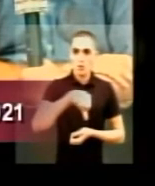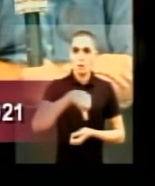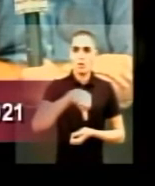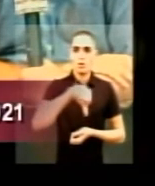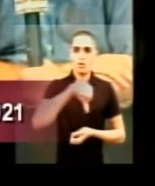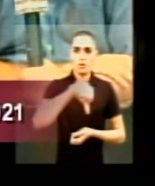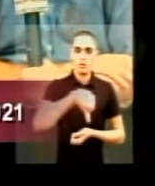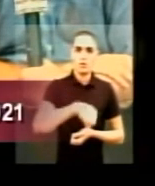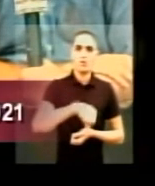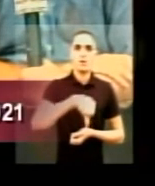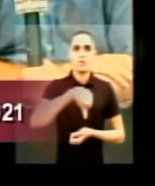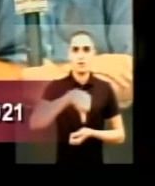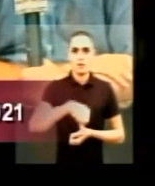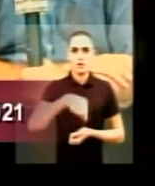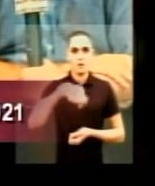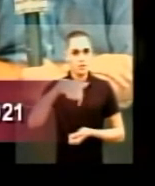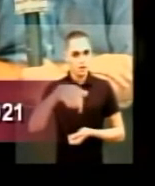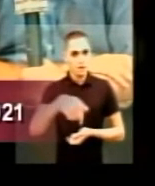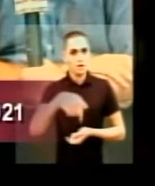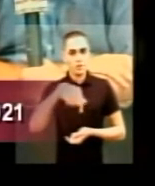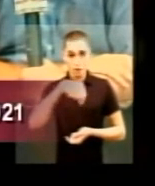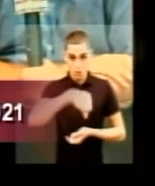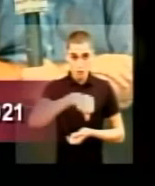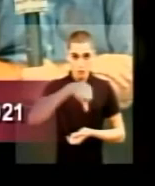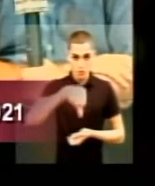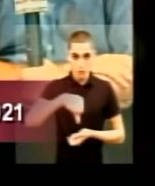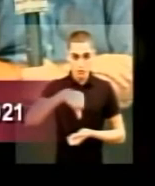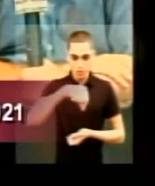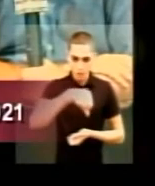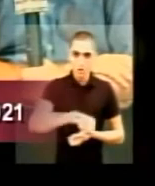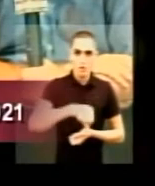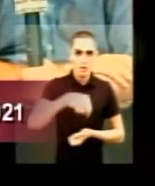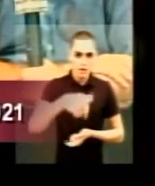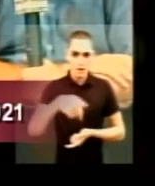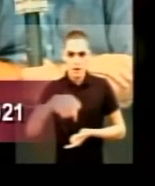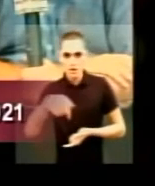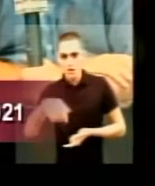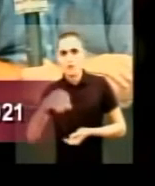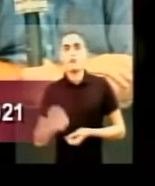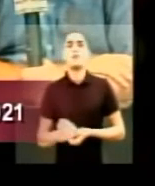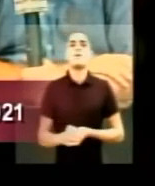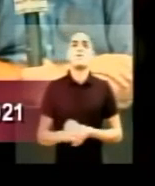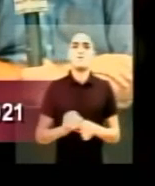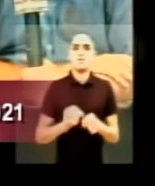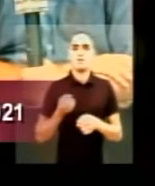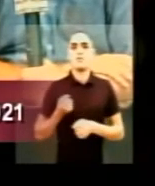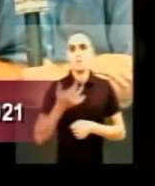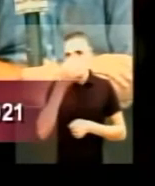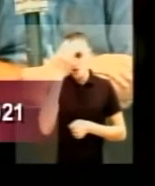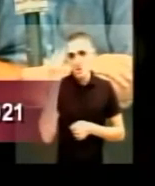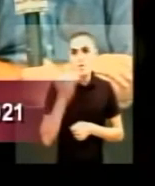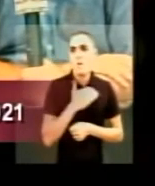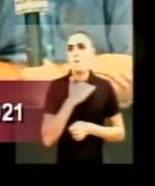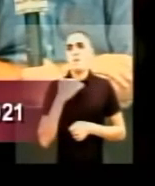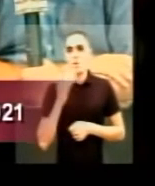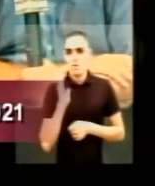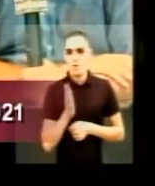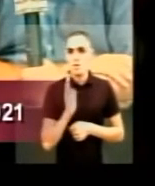977 óbitos, o que dá um percentual de mortalidade de